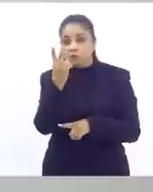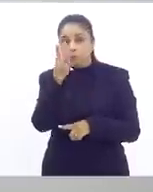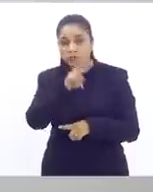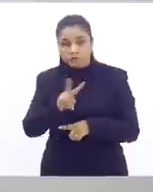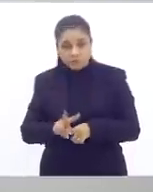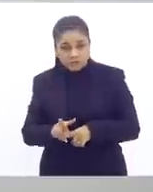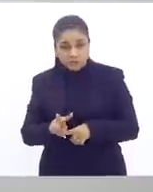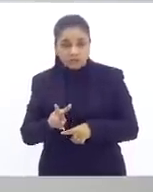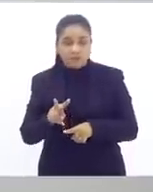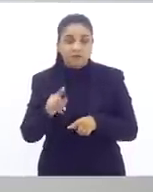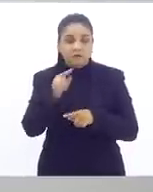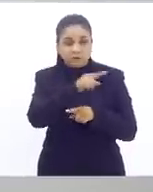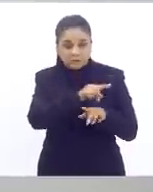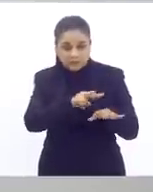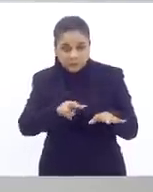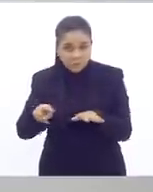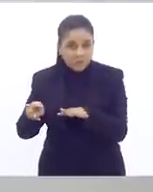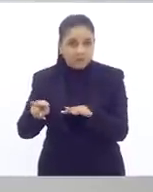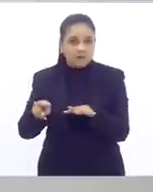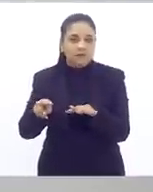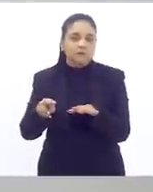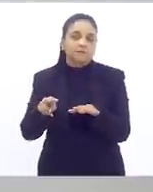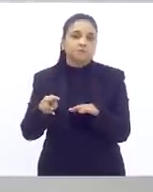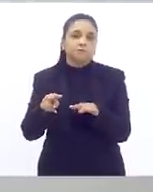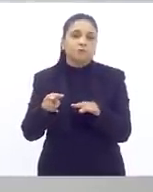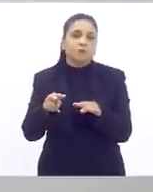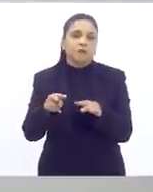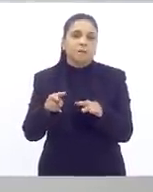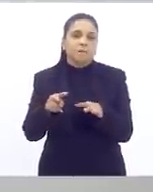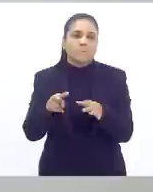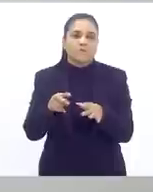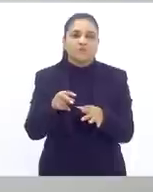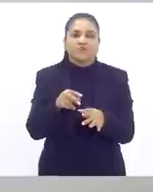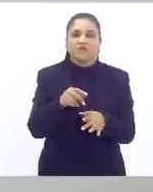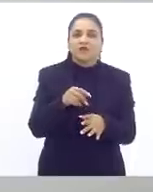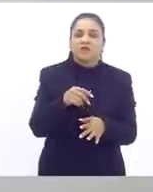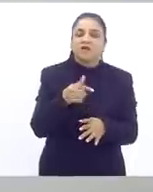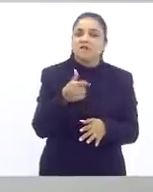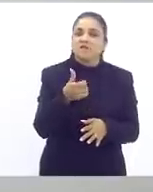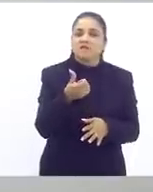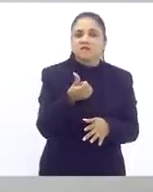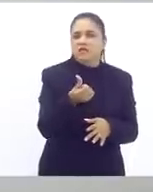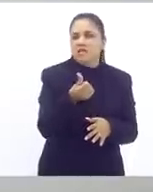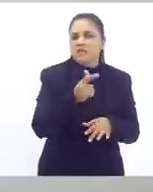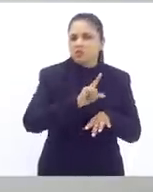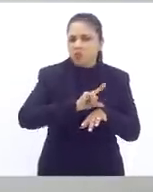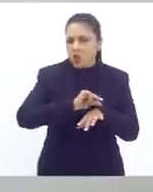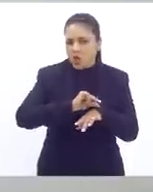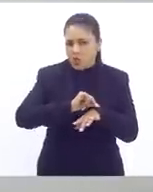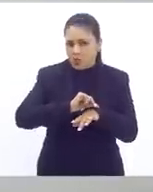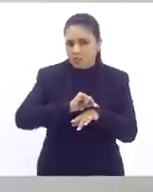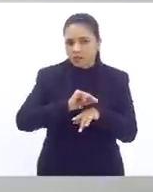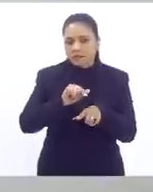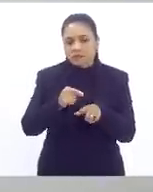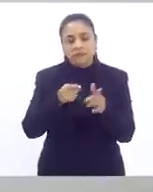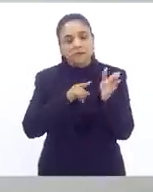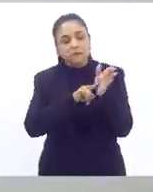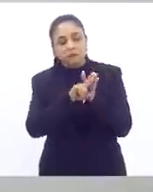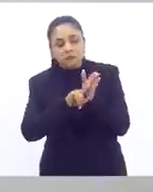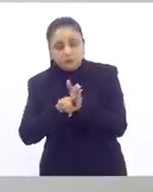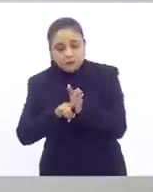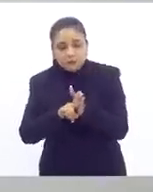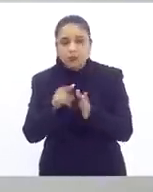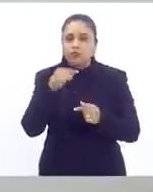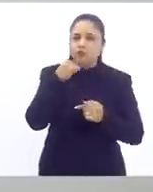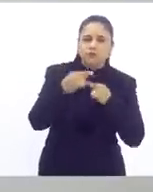semana por meio período que é o tempo que eles têm condição de liberar essa pessoa para Que ela possa verificar e tirar sanar dúvidas